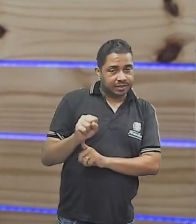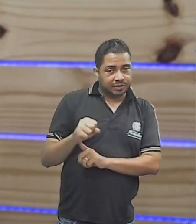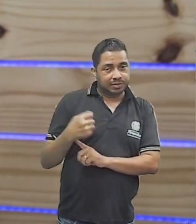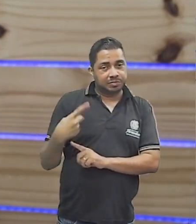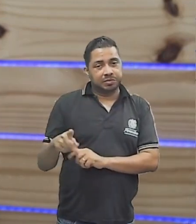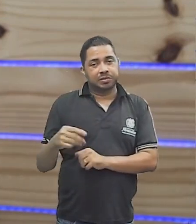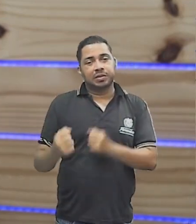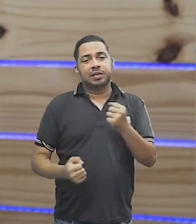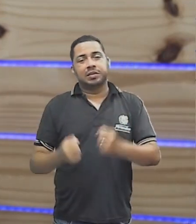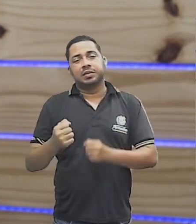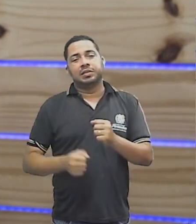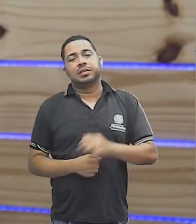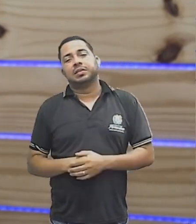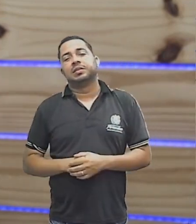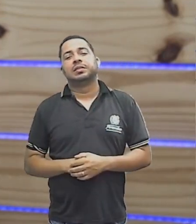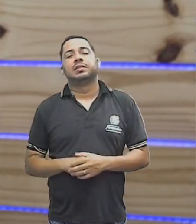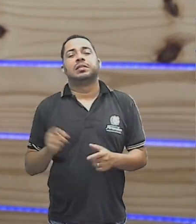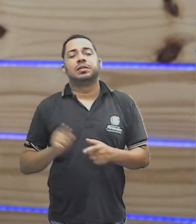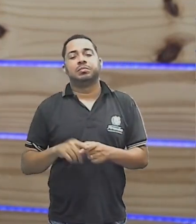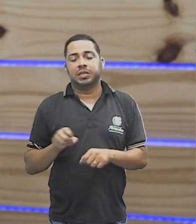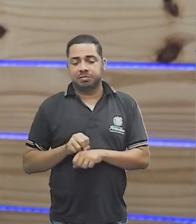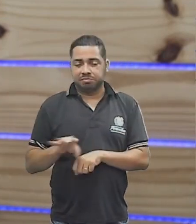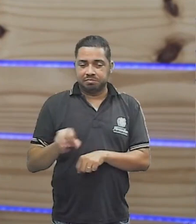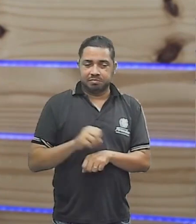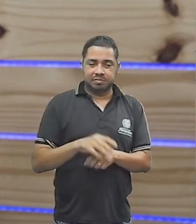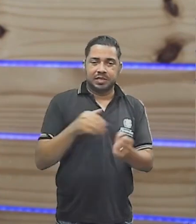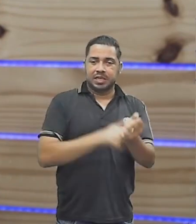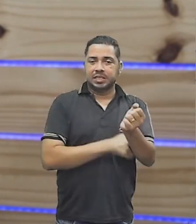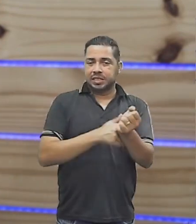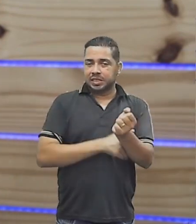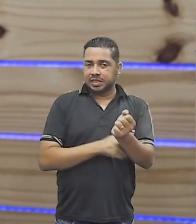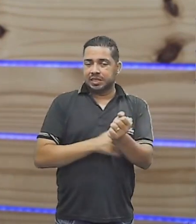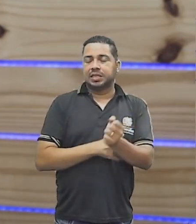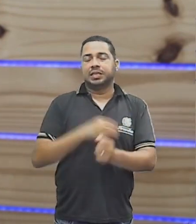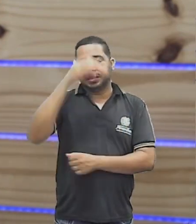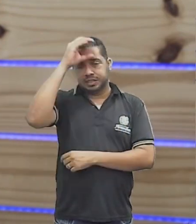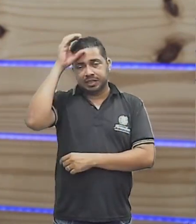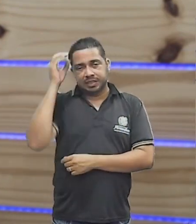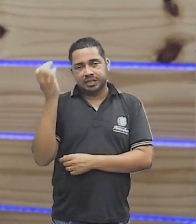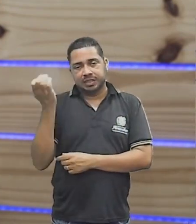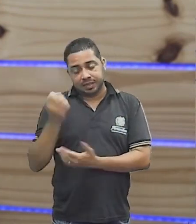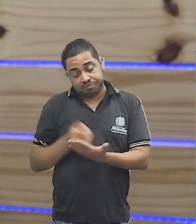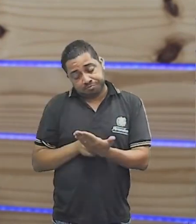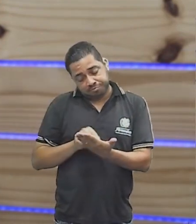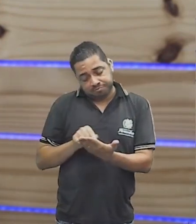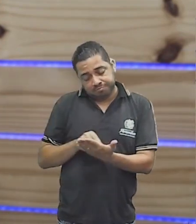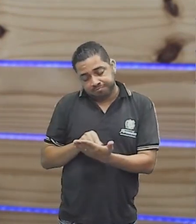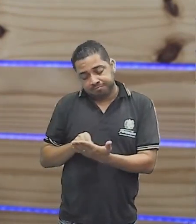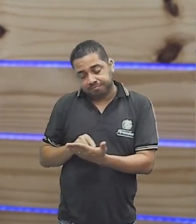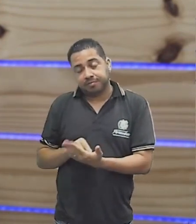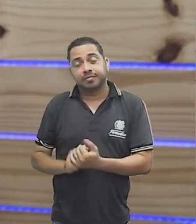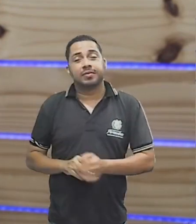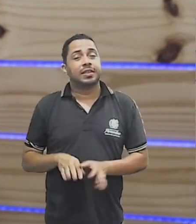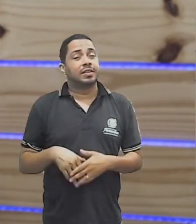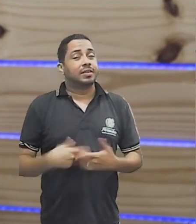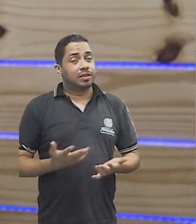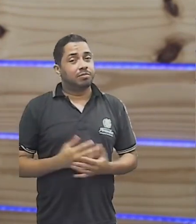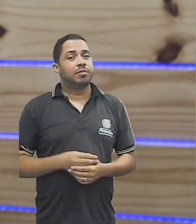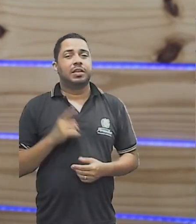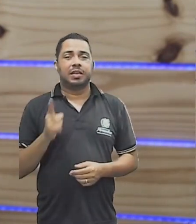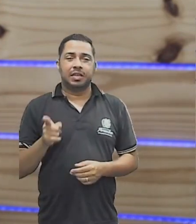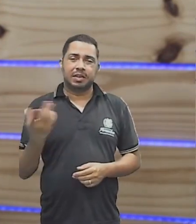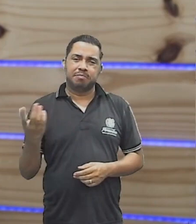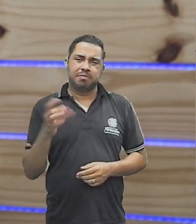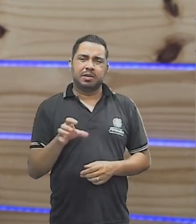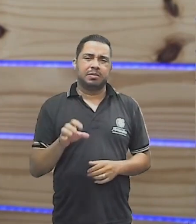carrinho de pipoca e disponibiliza sempre os seus clientes que quiserem ficar ali dando uma olhadinha. Então, ele